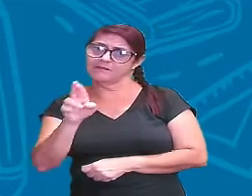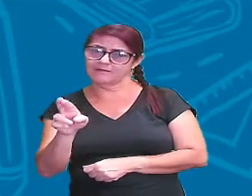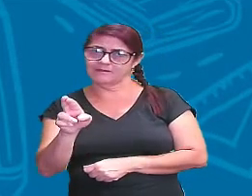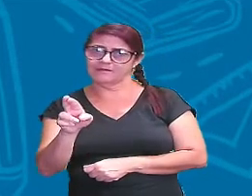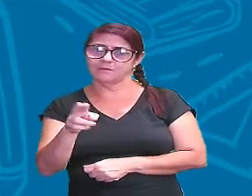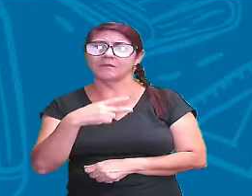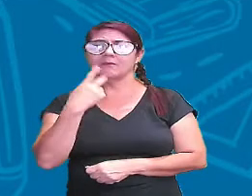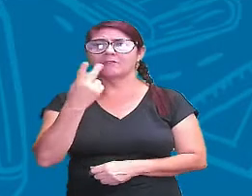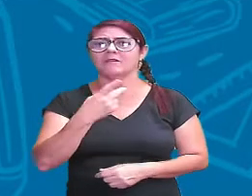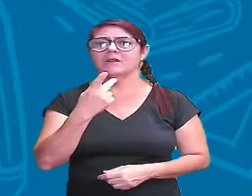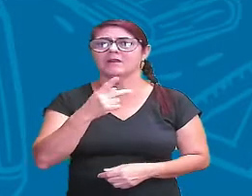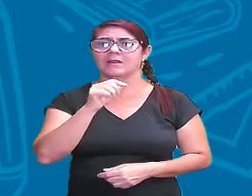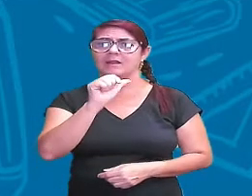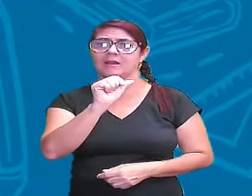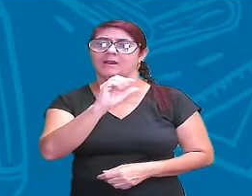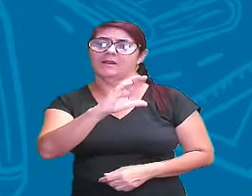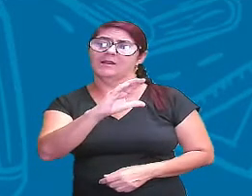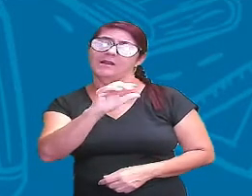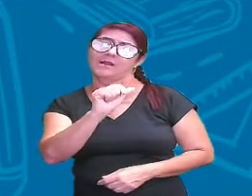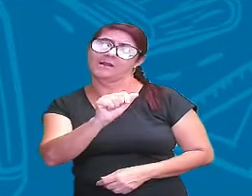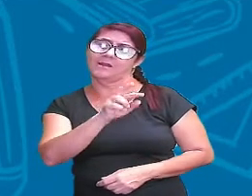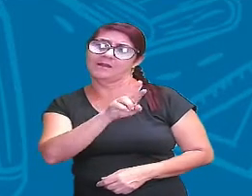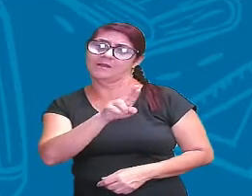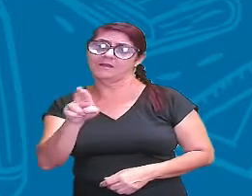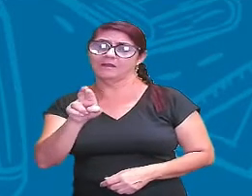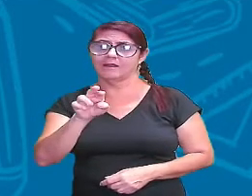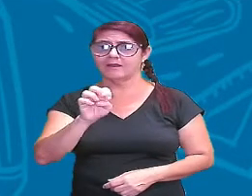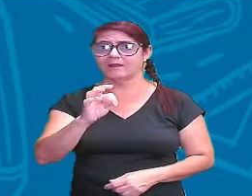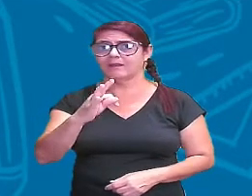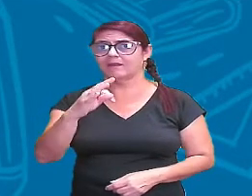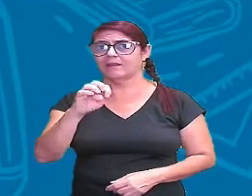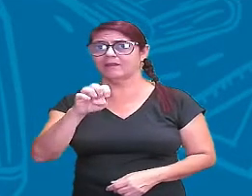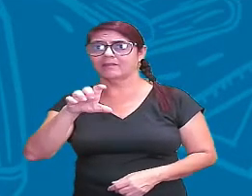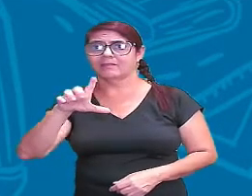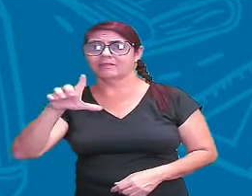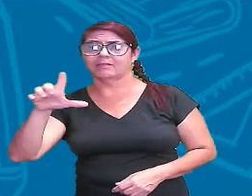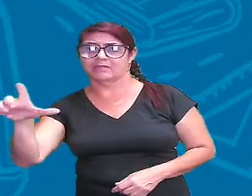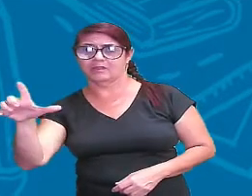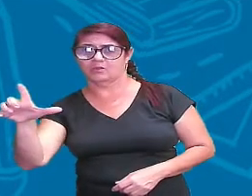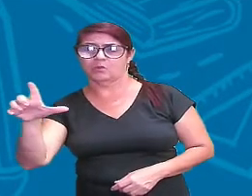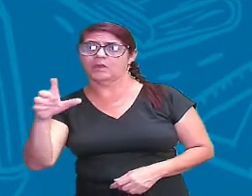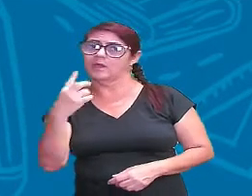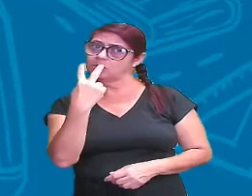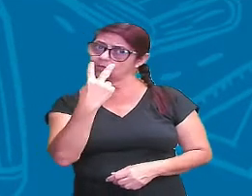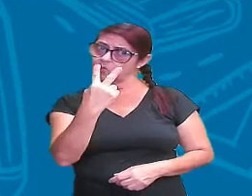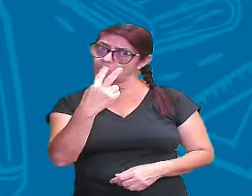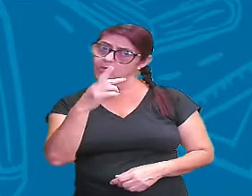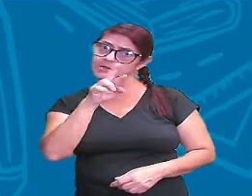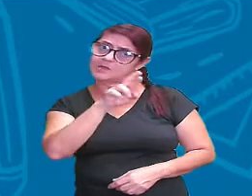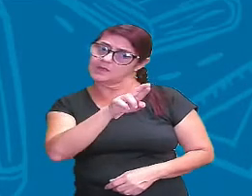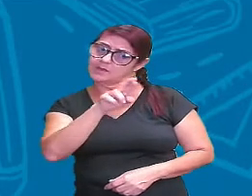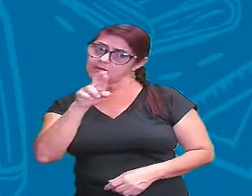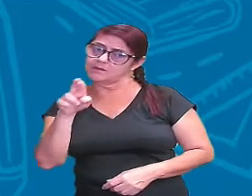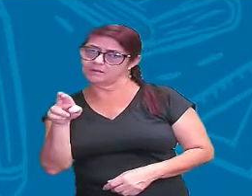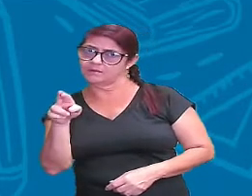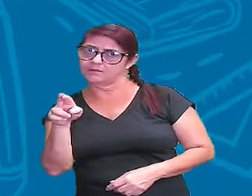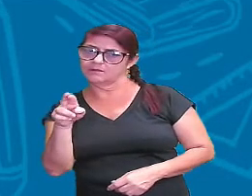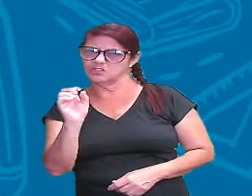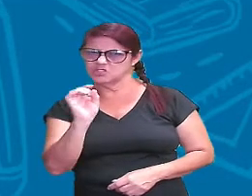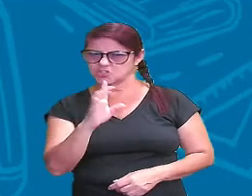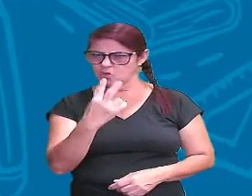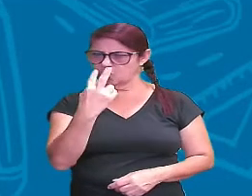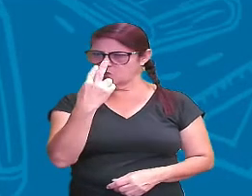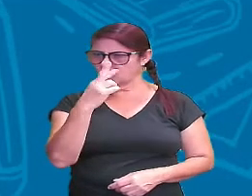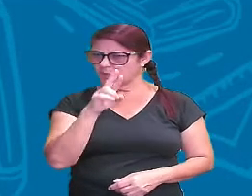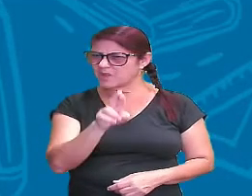para falar carretel. Se a gente tivesse escrito aí com apenas uma letrinha